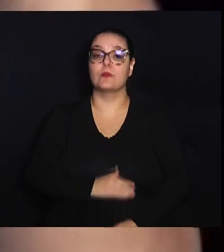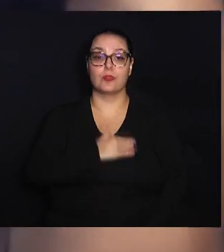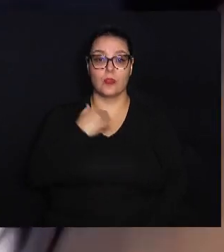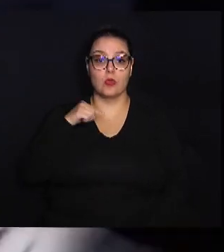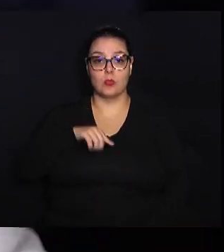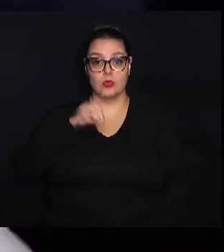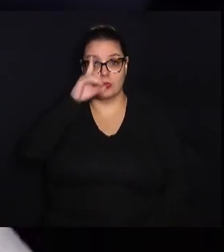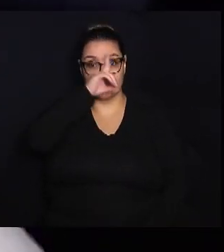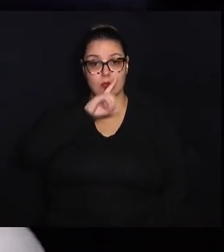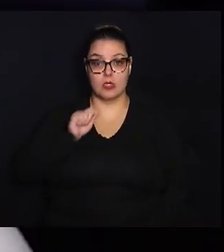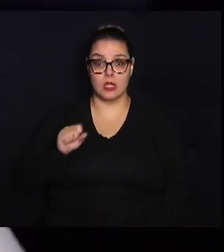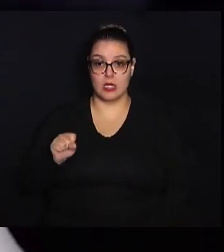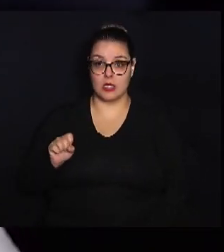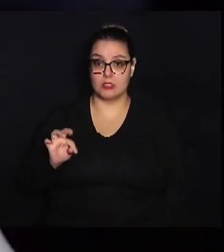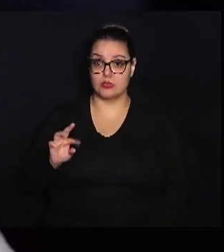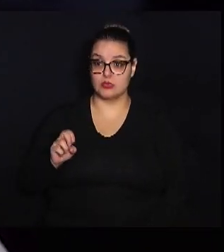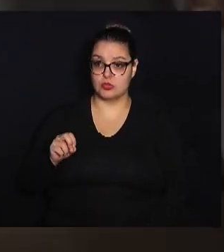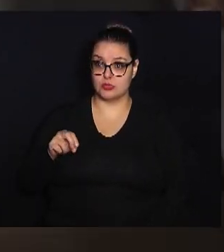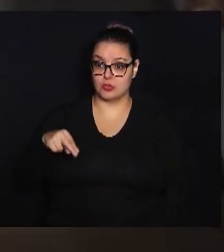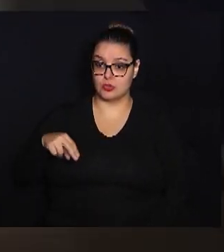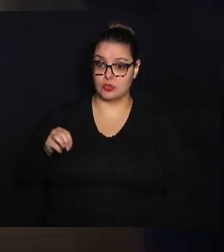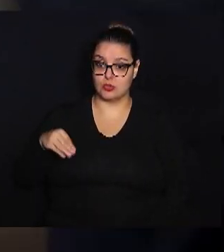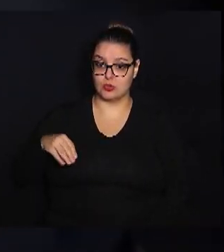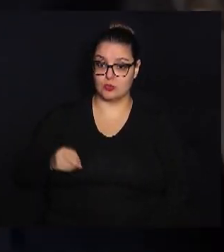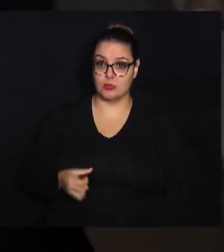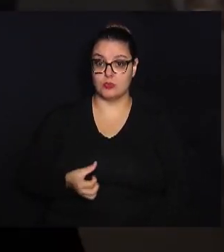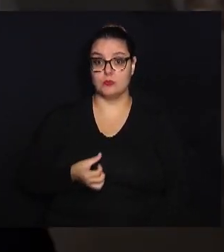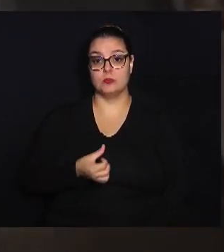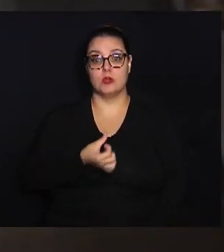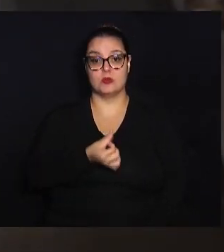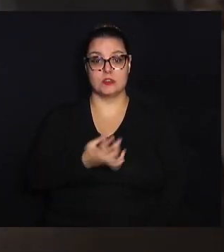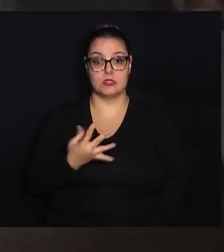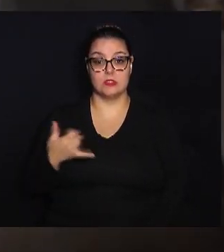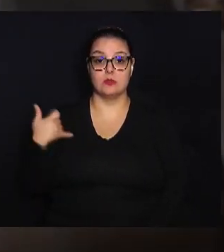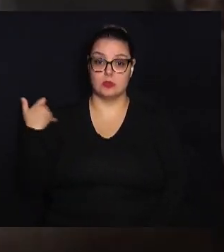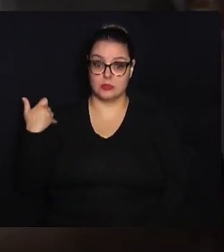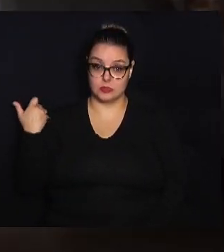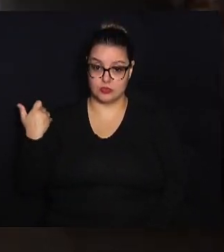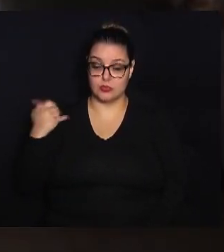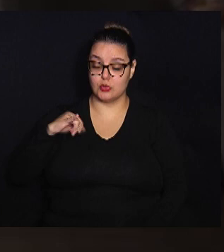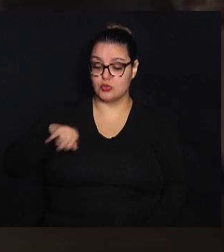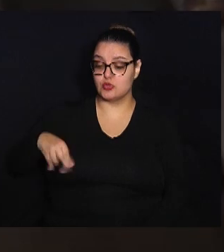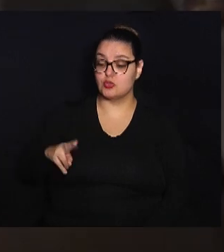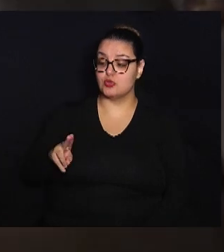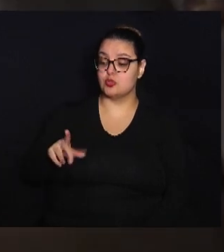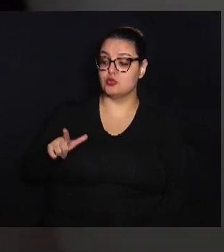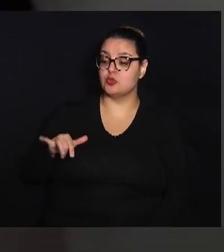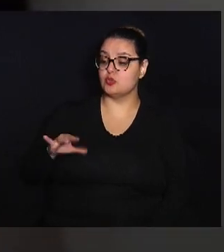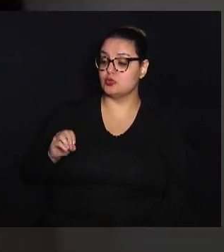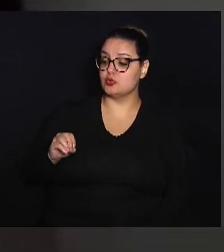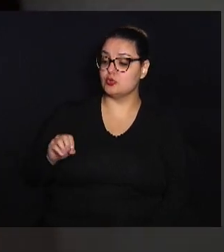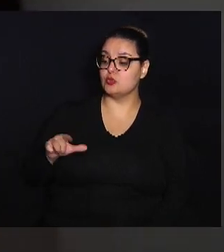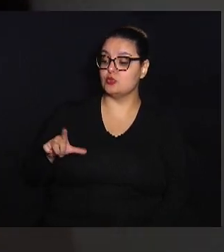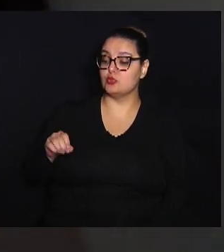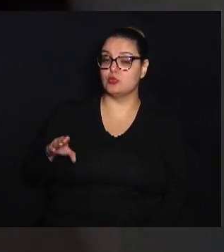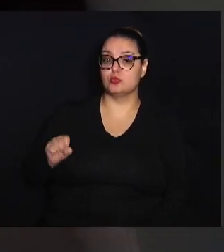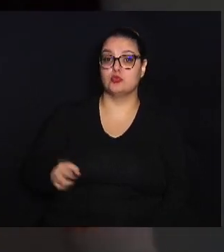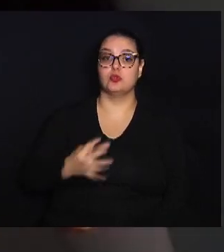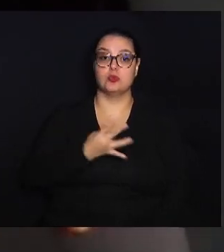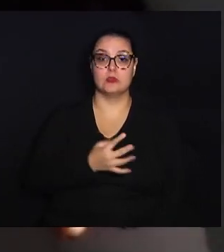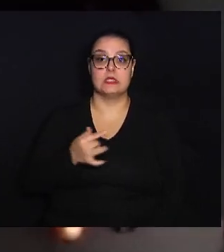morreu neste domingo o astrônomo Júlio Lobo aos 64 anos ele atuou 47 anos no